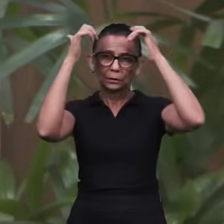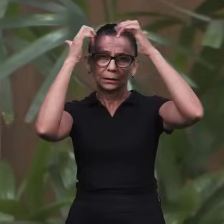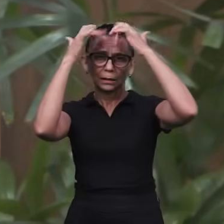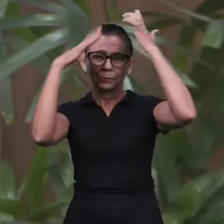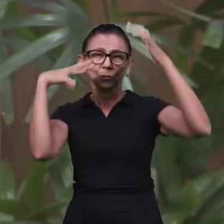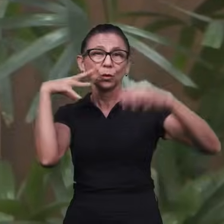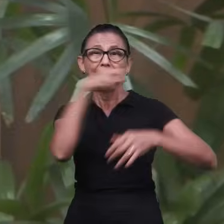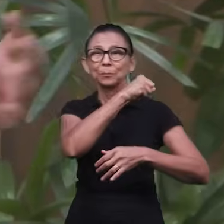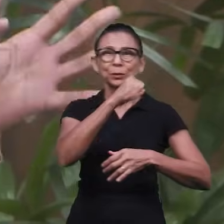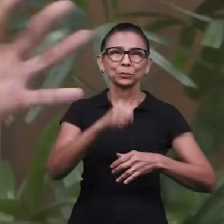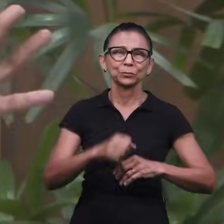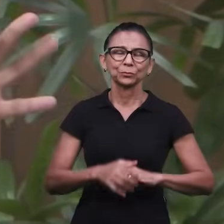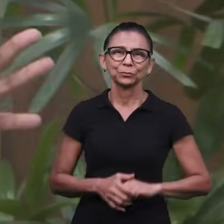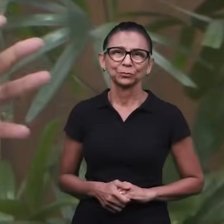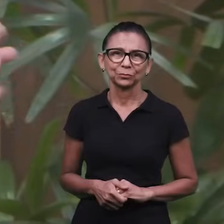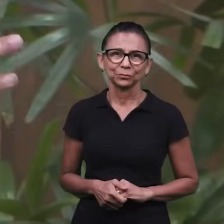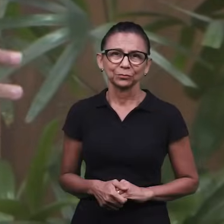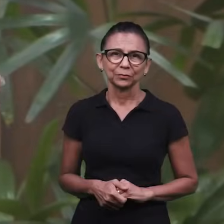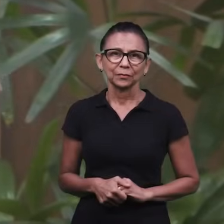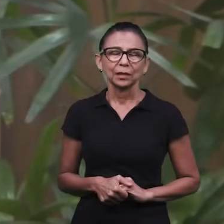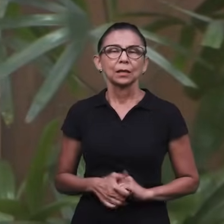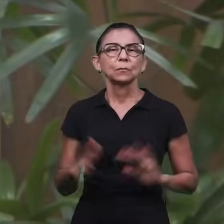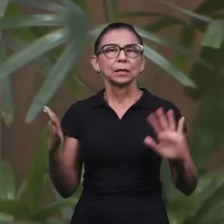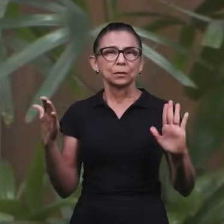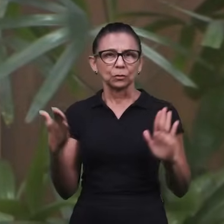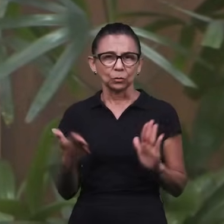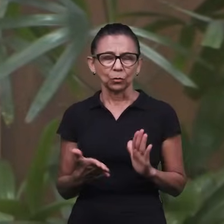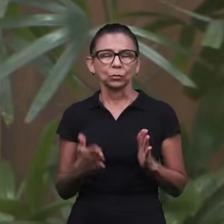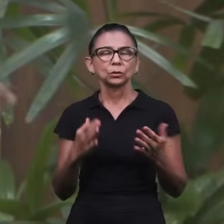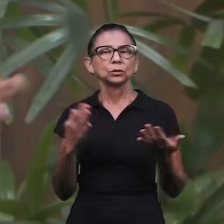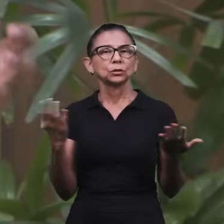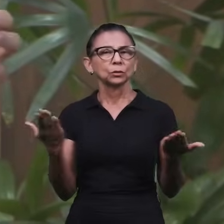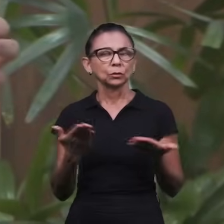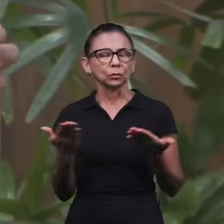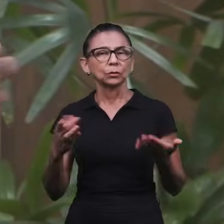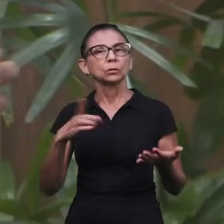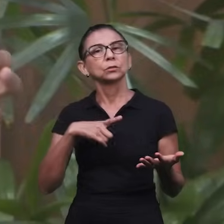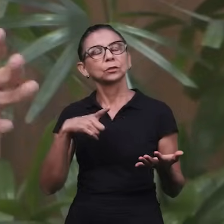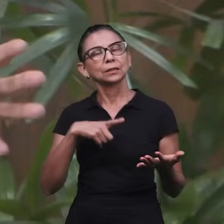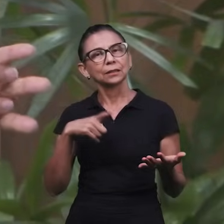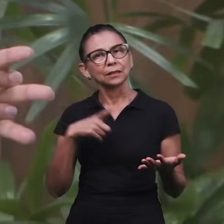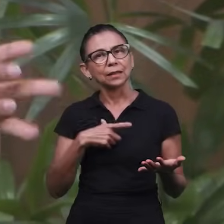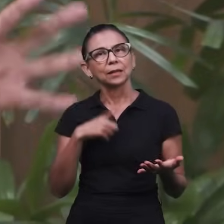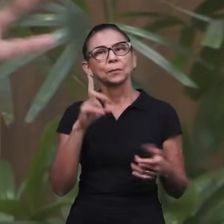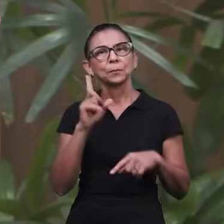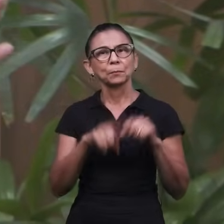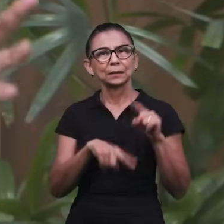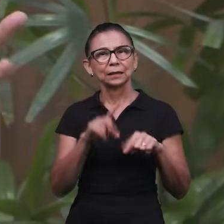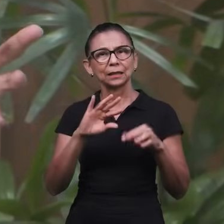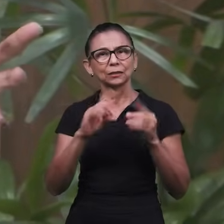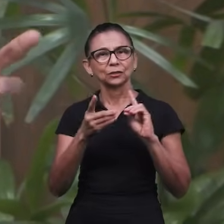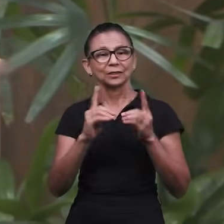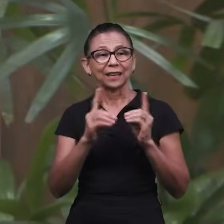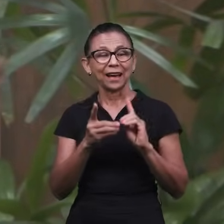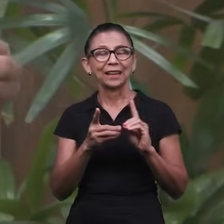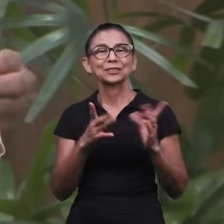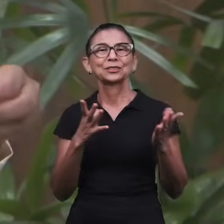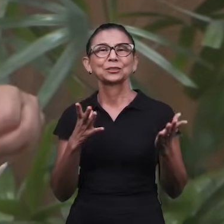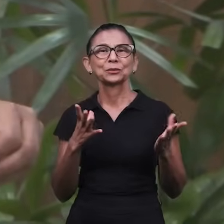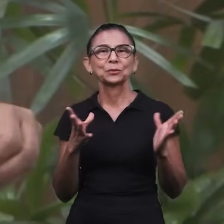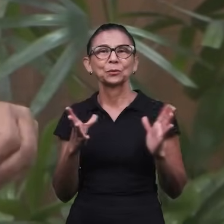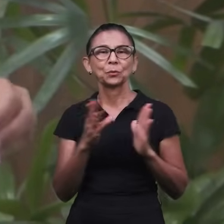temos materiais adaptados, tá? Muitos materiais didáticos já vêm com esse foco, aquele